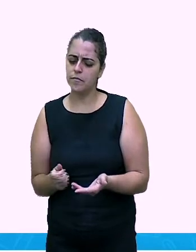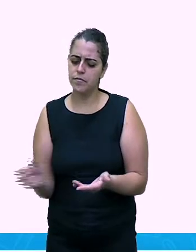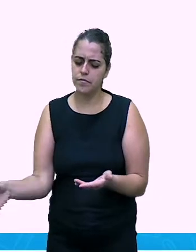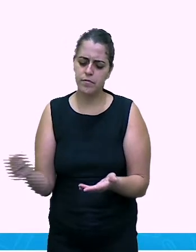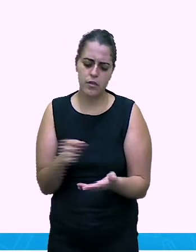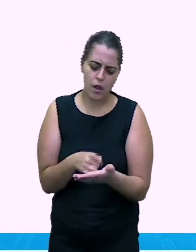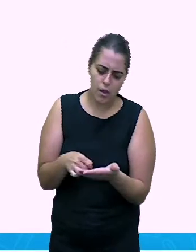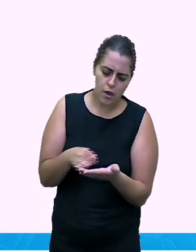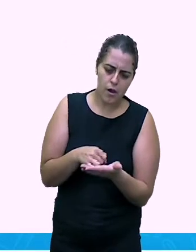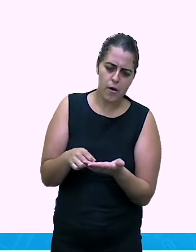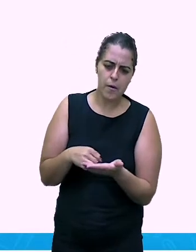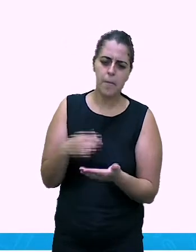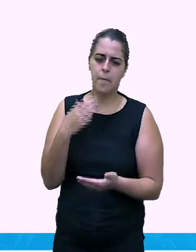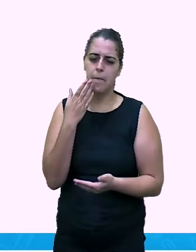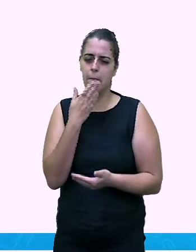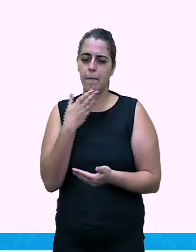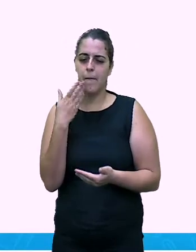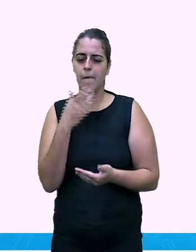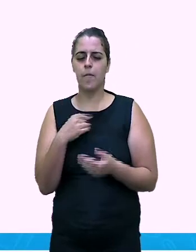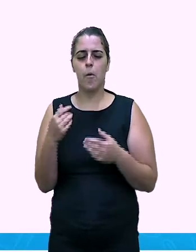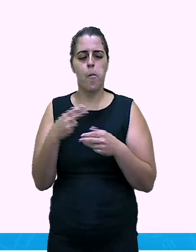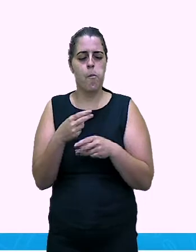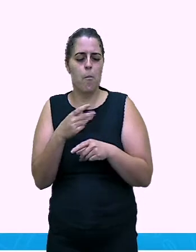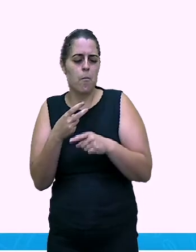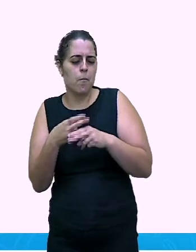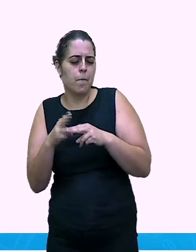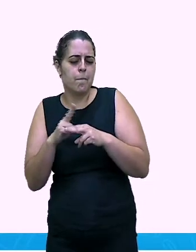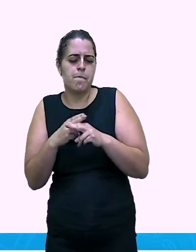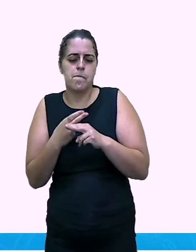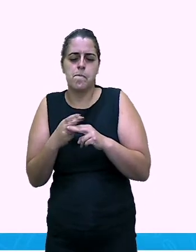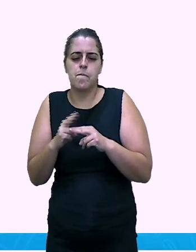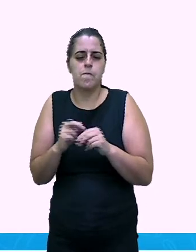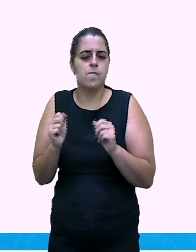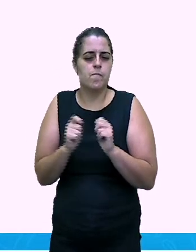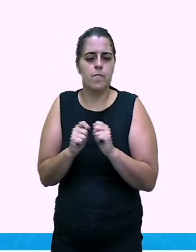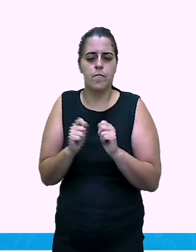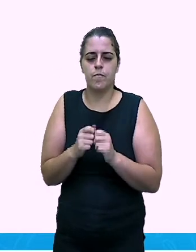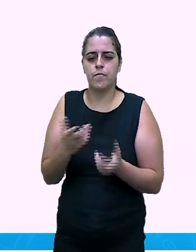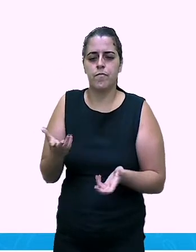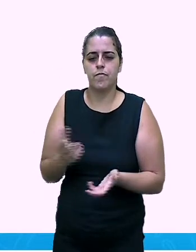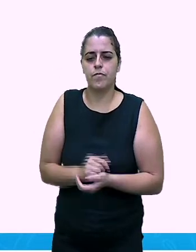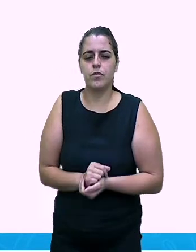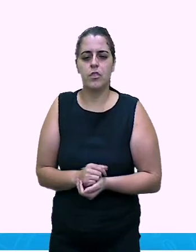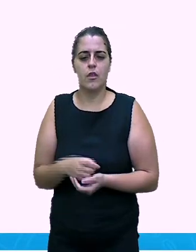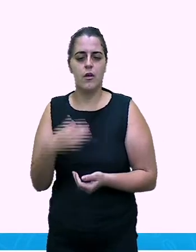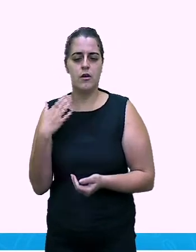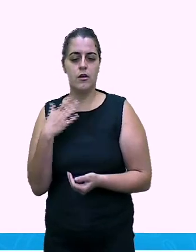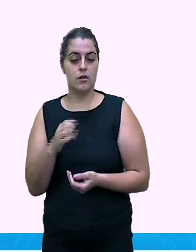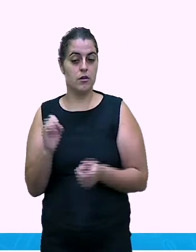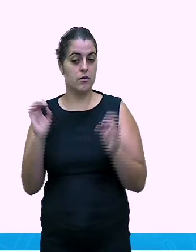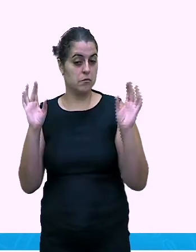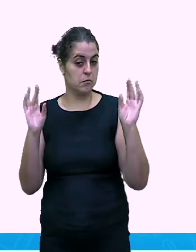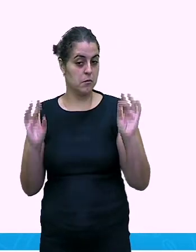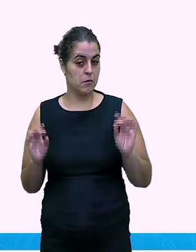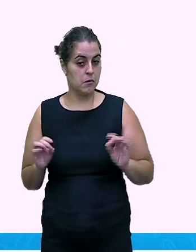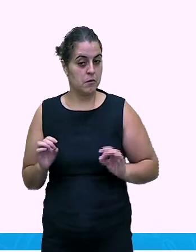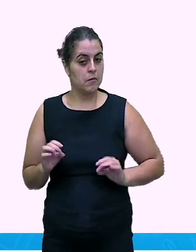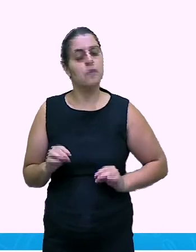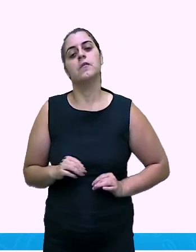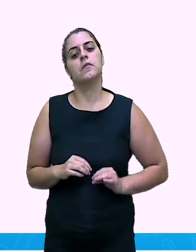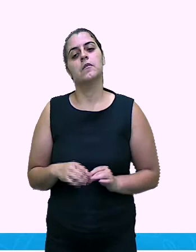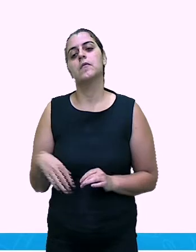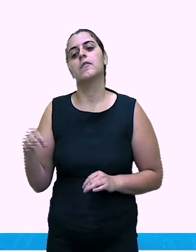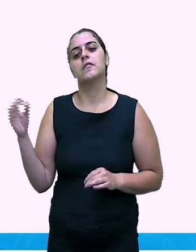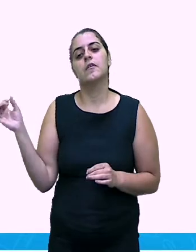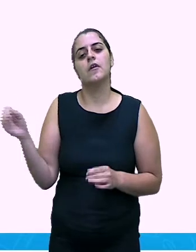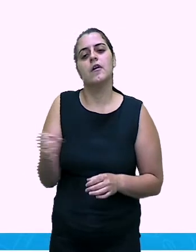que agora balas e chocolates também fazem parte dos essenciais, né,